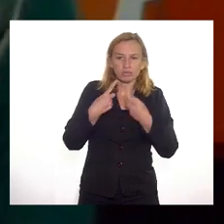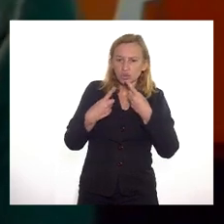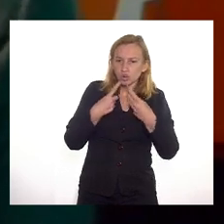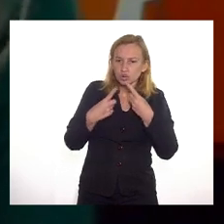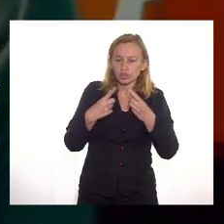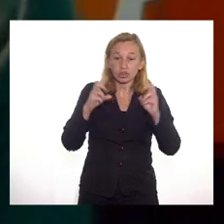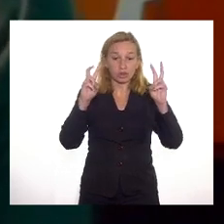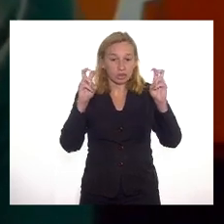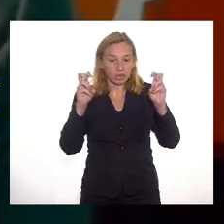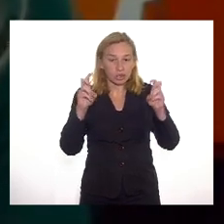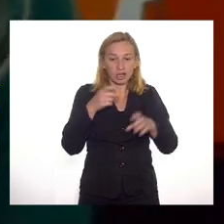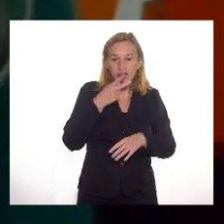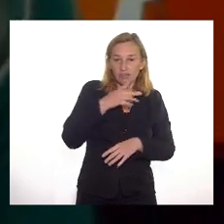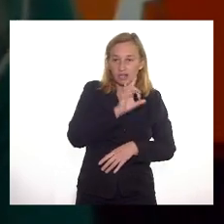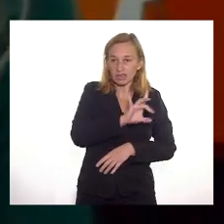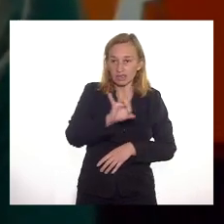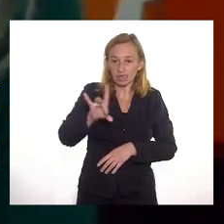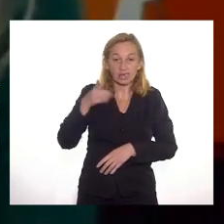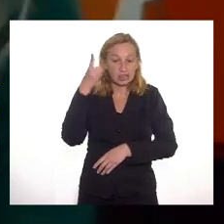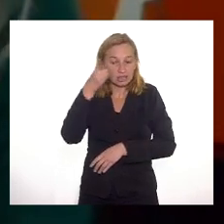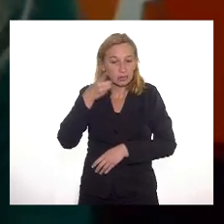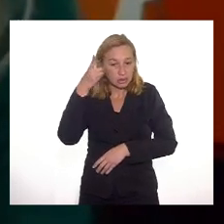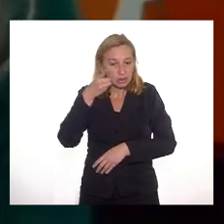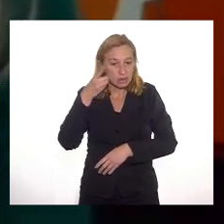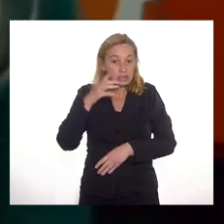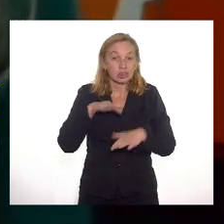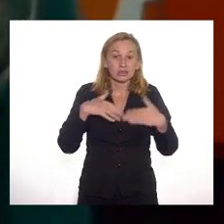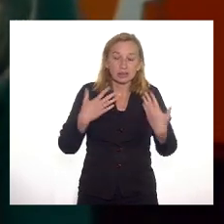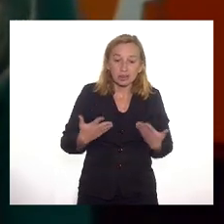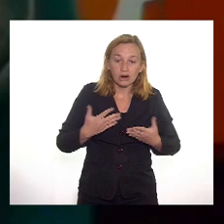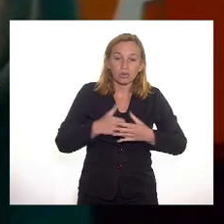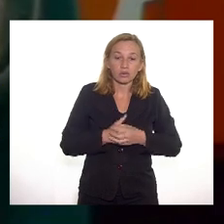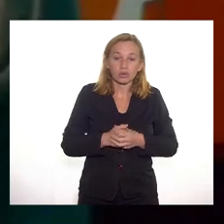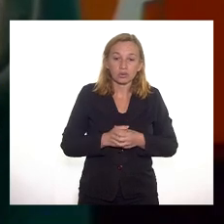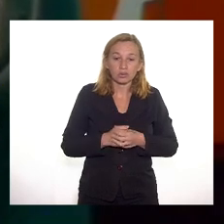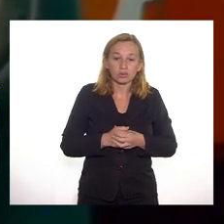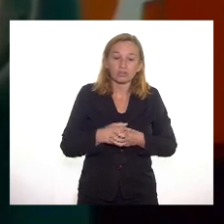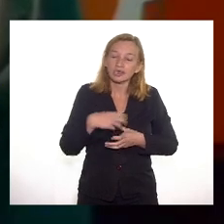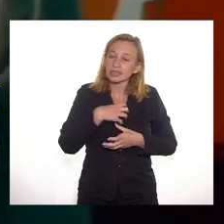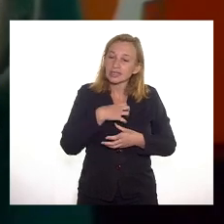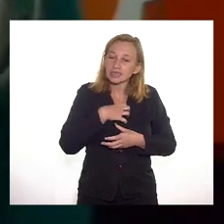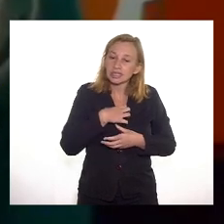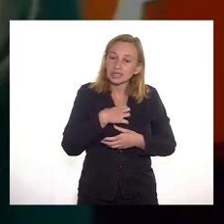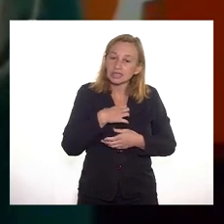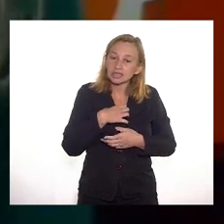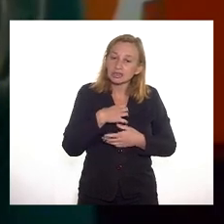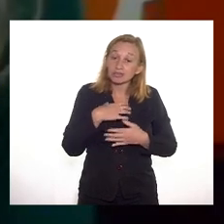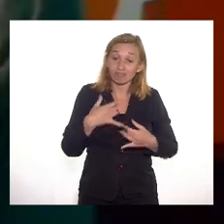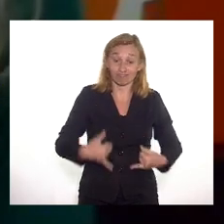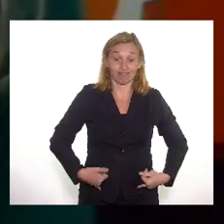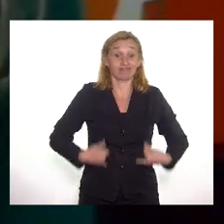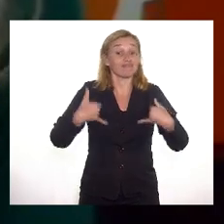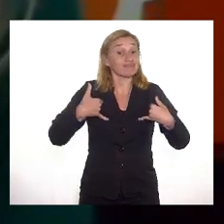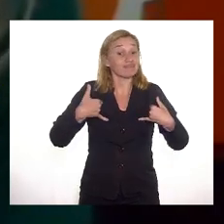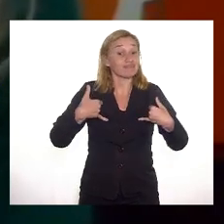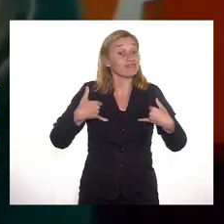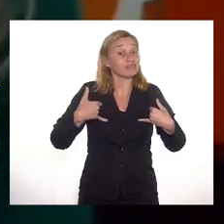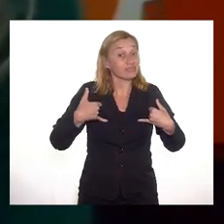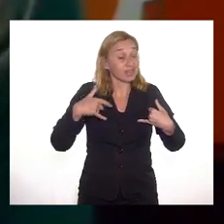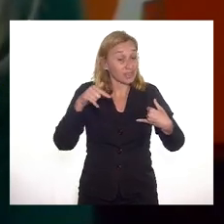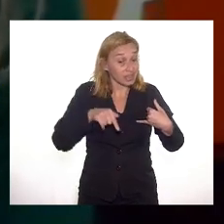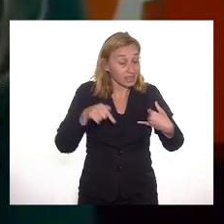aqui sobre as falas de todos os deputados, então eu estou assim, me sentindo muito honrada de participar.